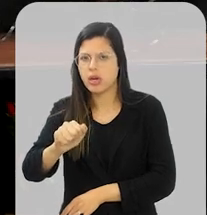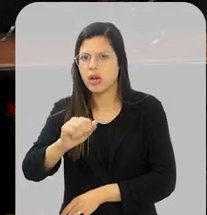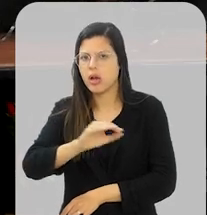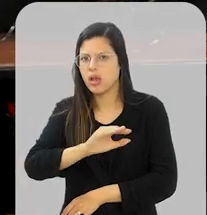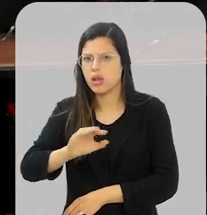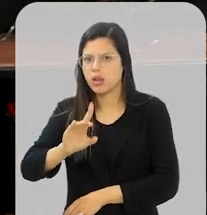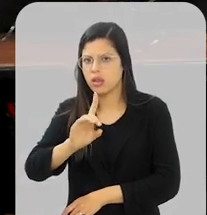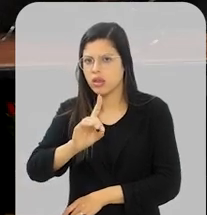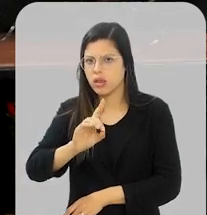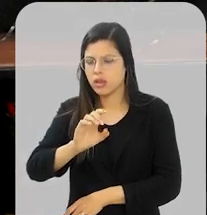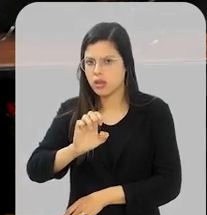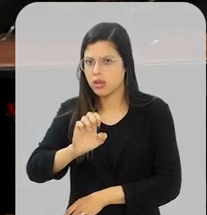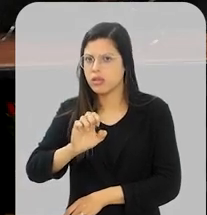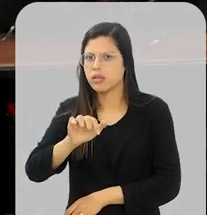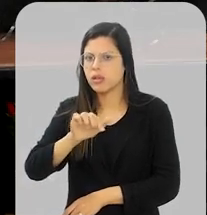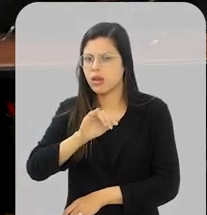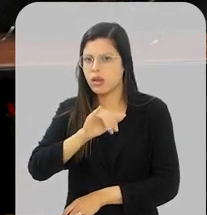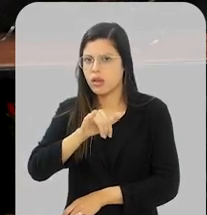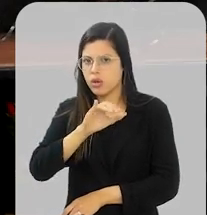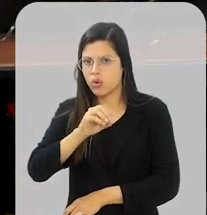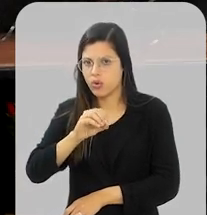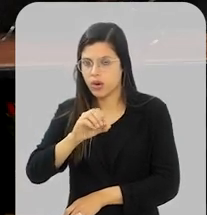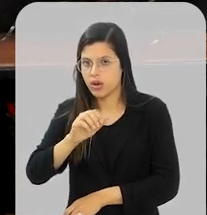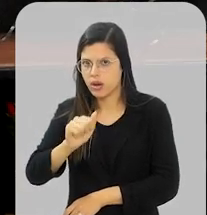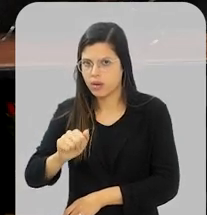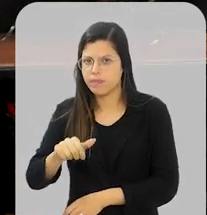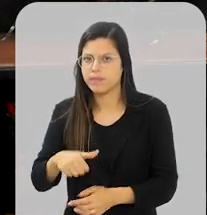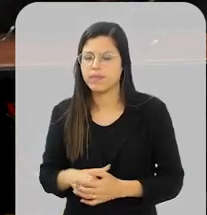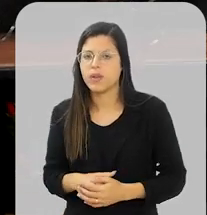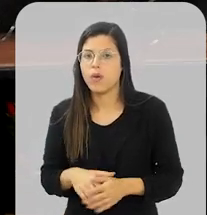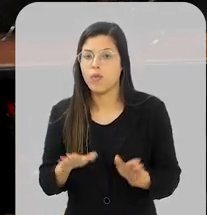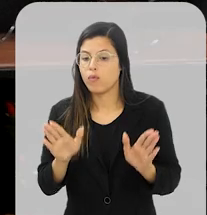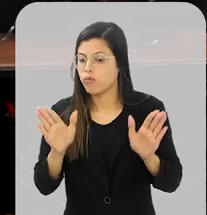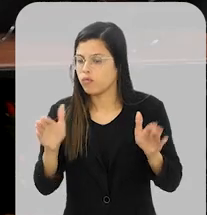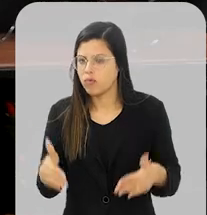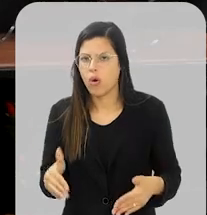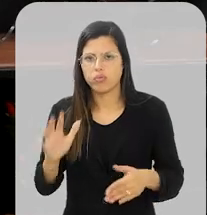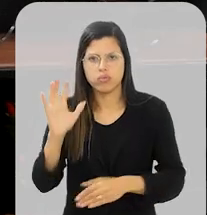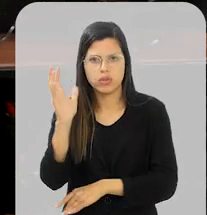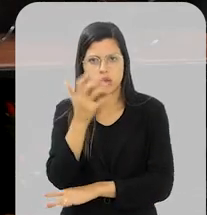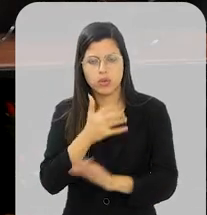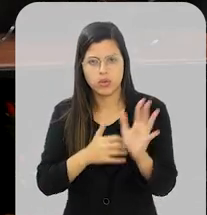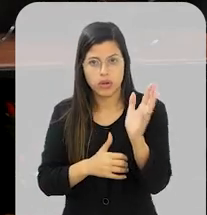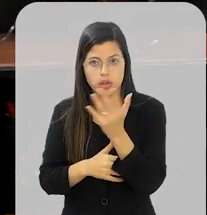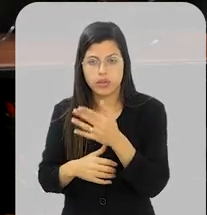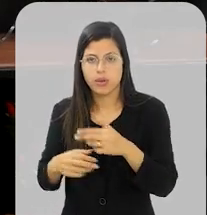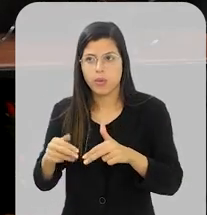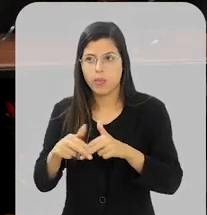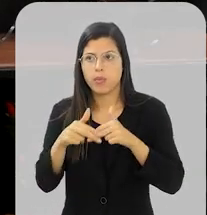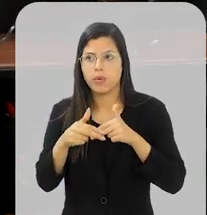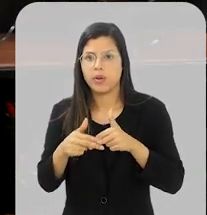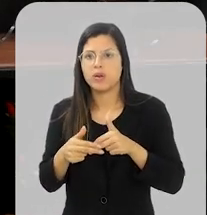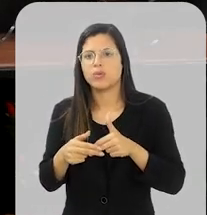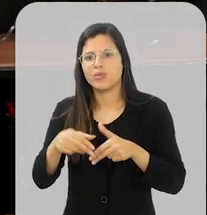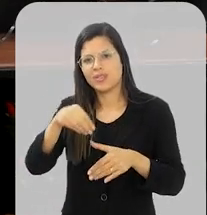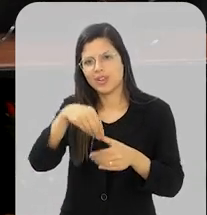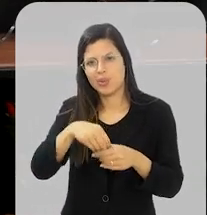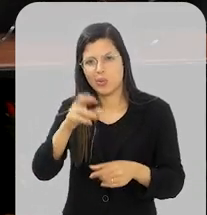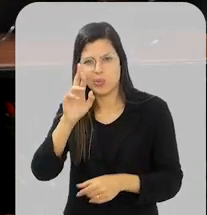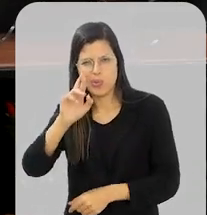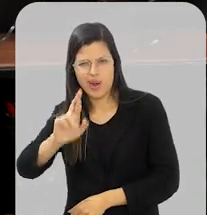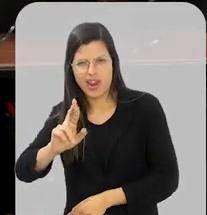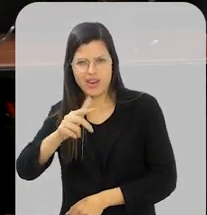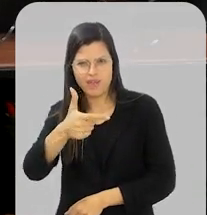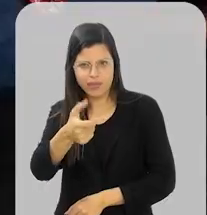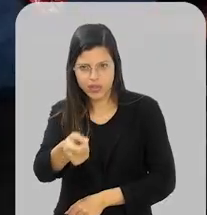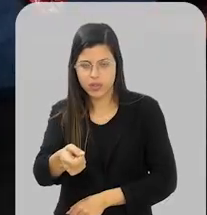Oiá, é voltado justamente para a natureza. Por isso que dentro do Revinte, que é o nome que eu